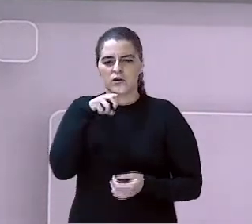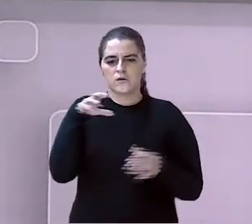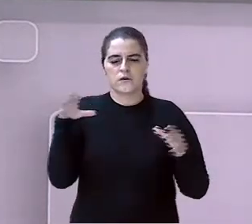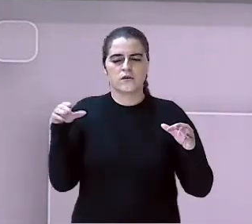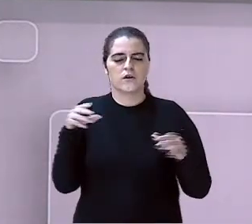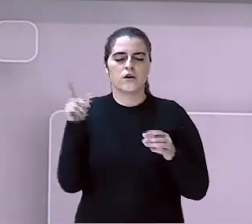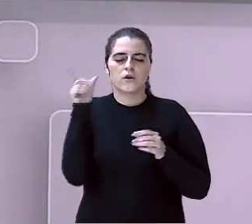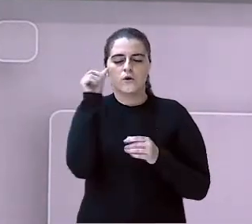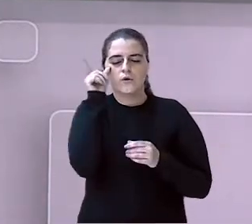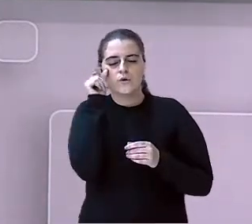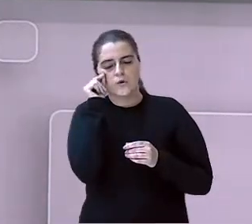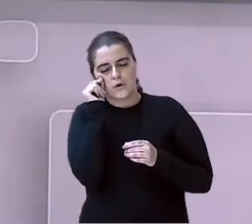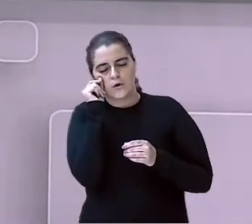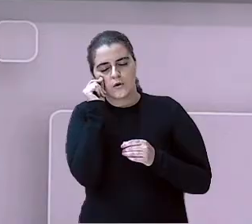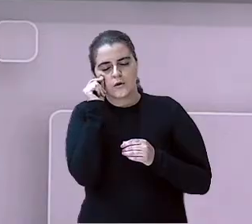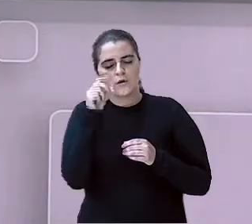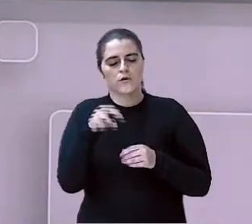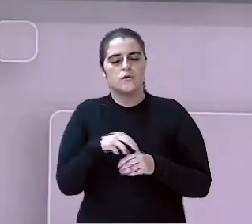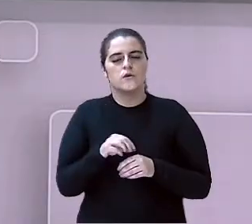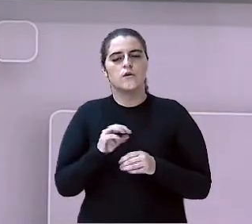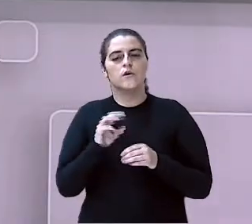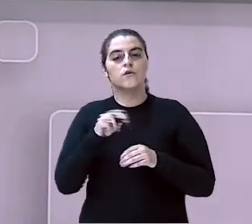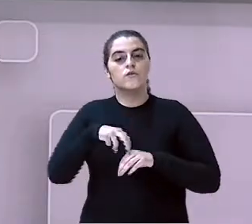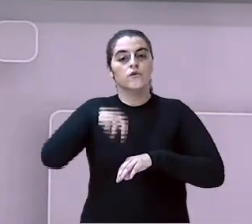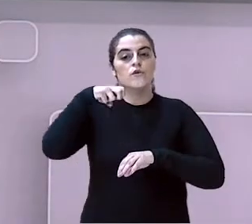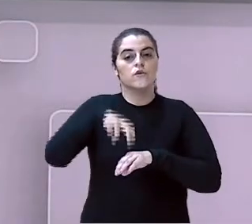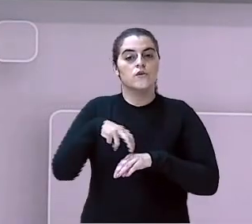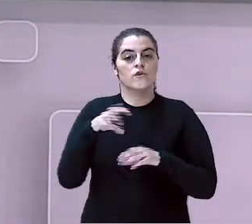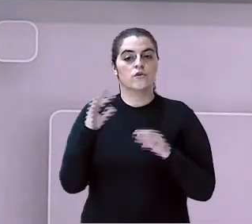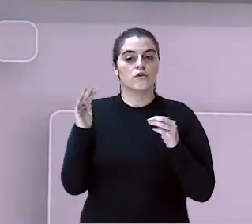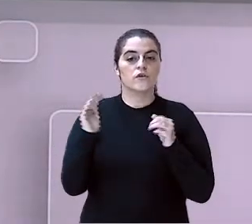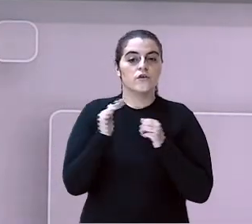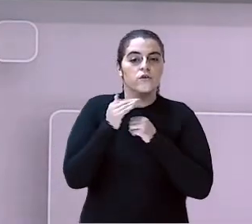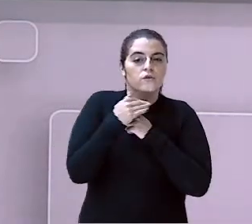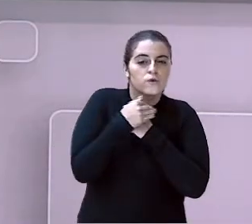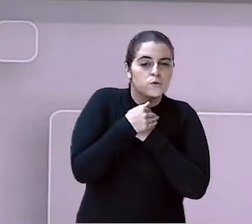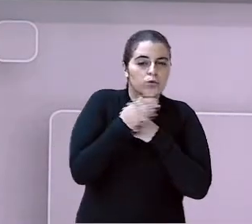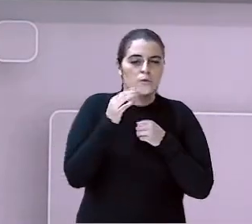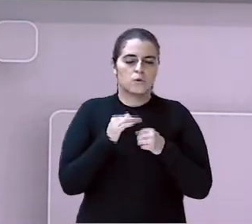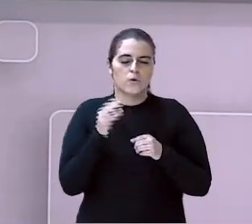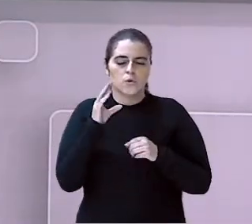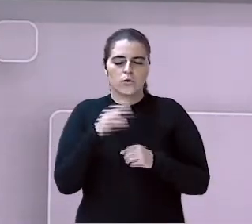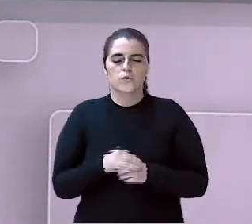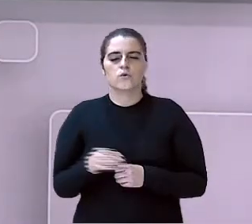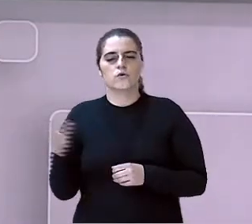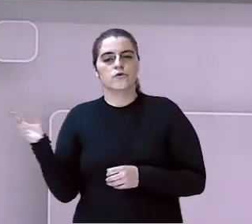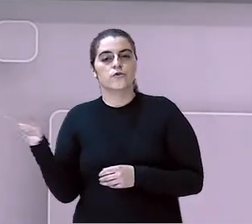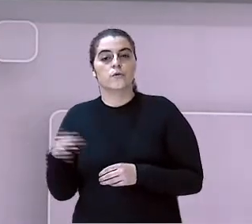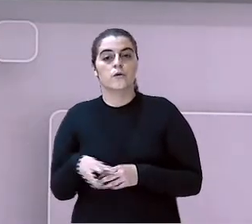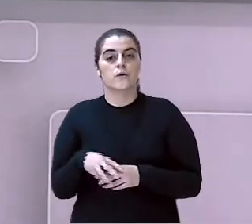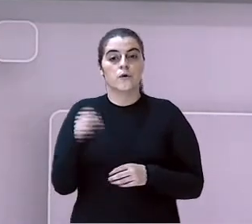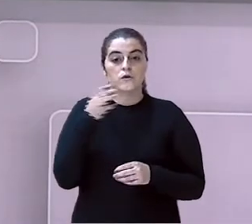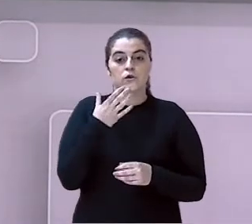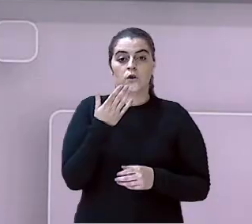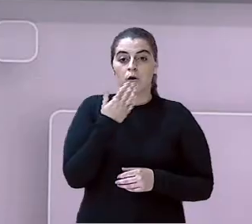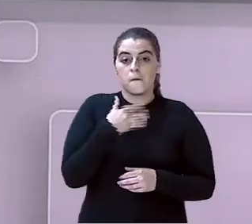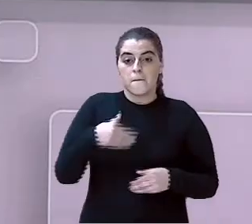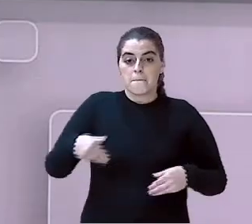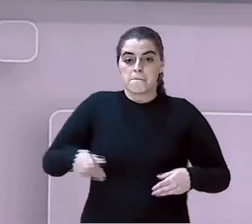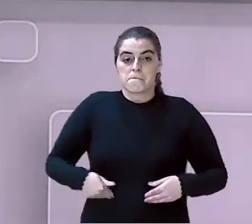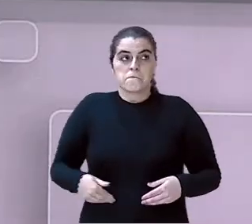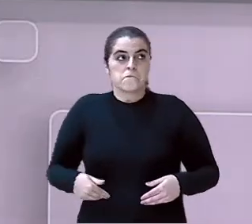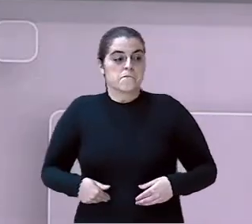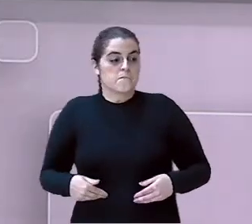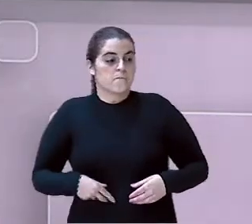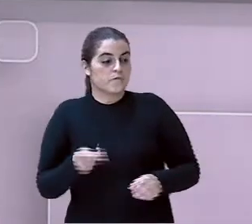ele não dorme lá durante o dia na caverna, naquele lugar escuro. Mas quando ele está com fome, que ele